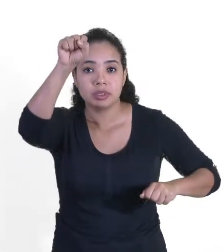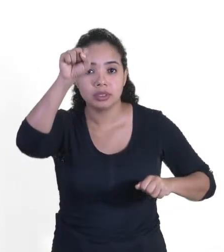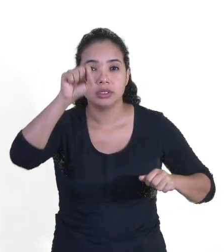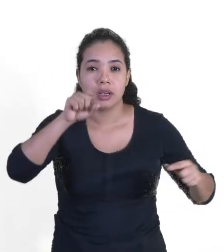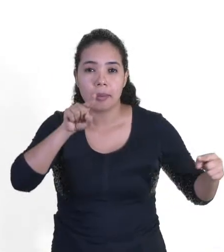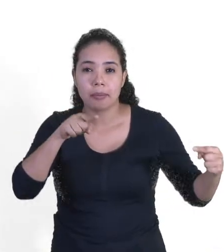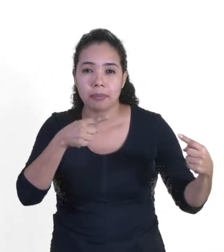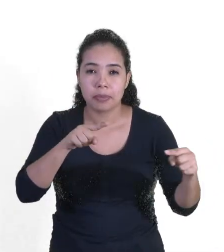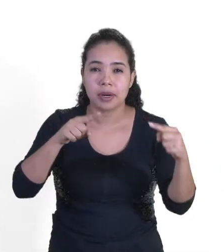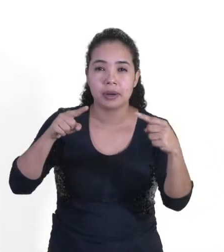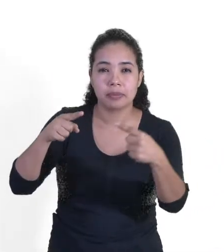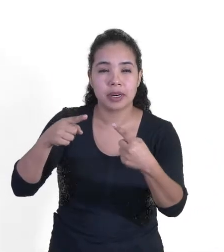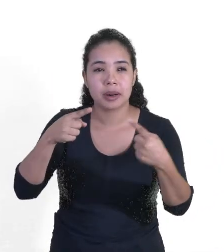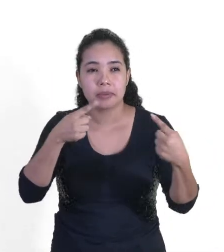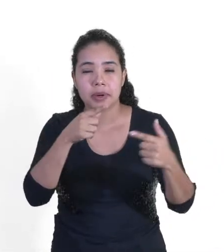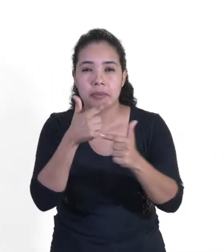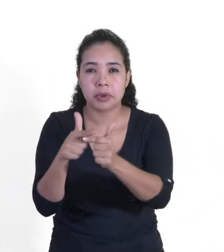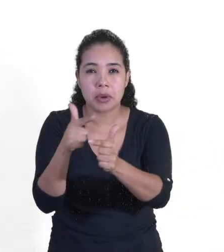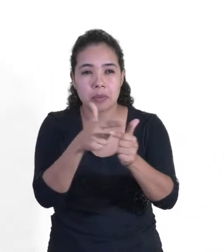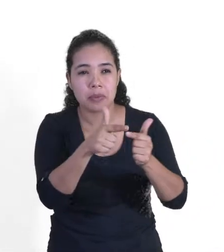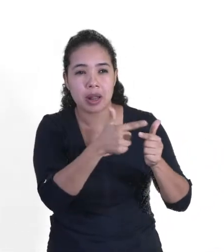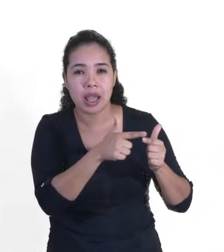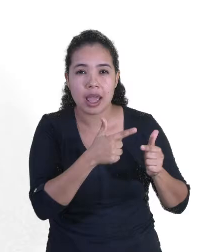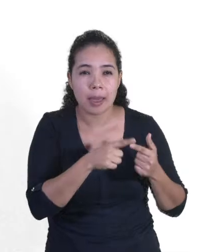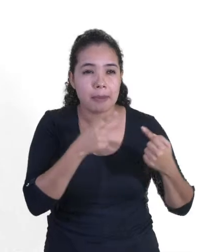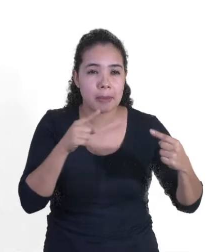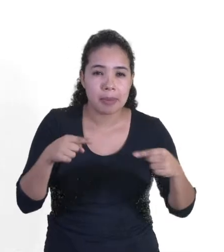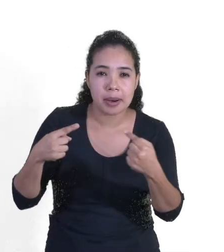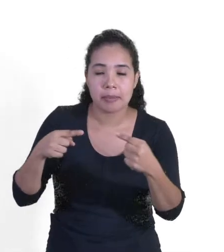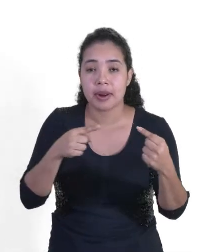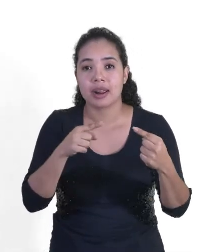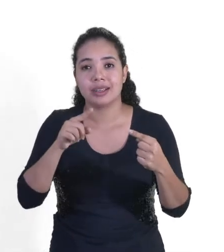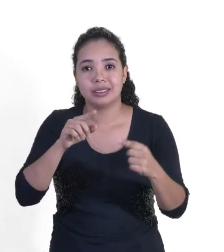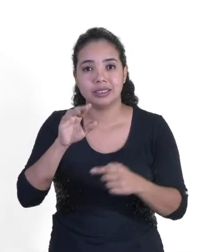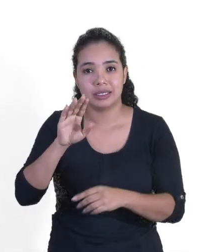grandes obstáculos antes de triunfar contra o mal.